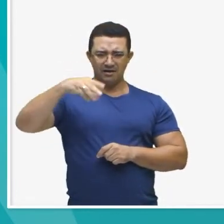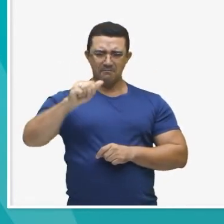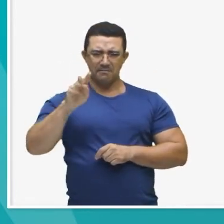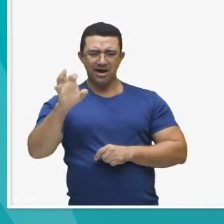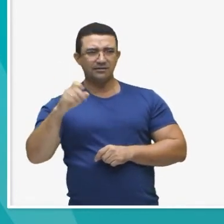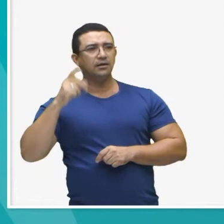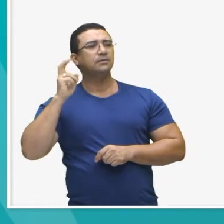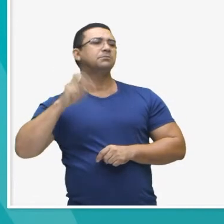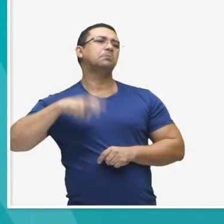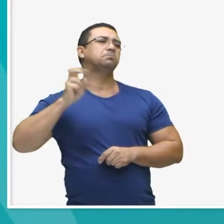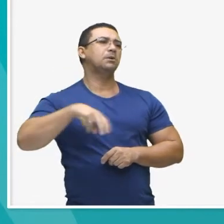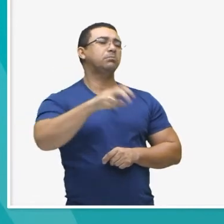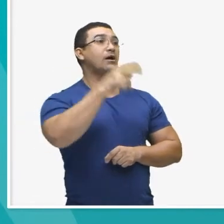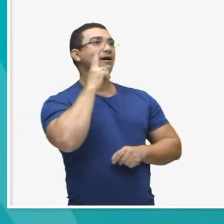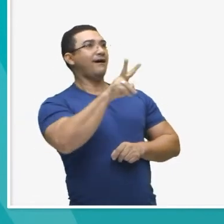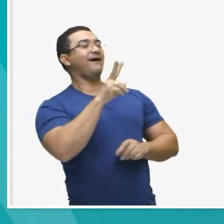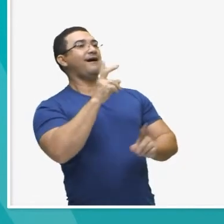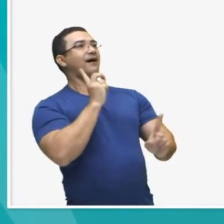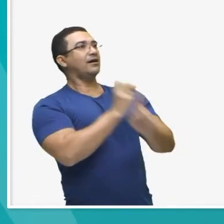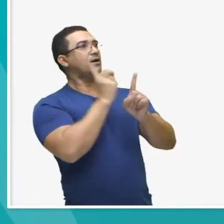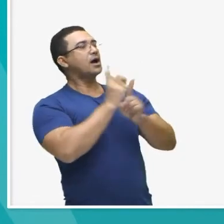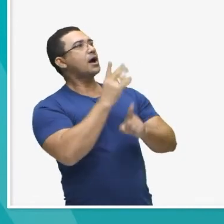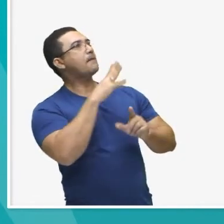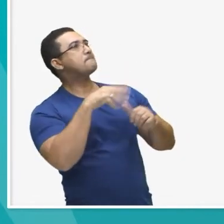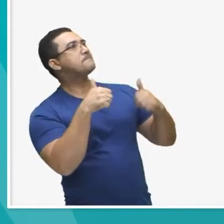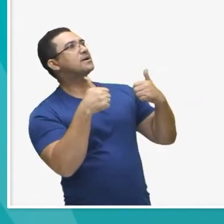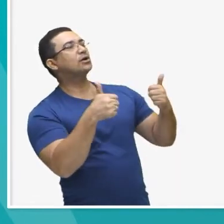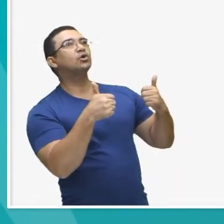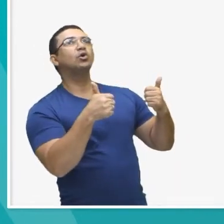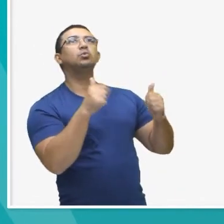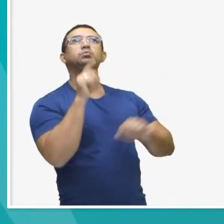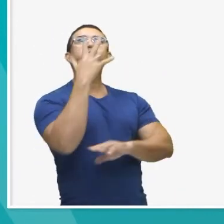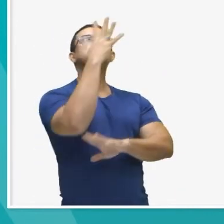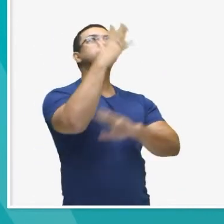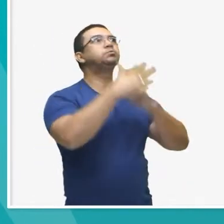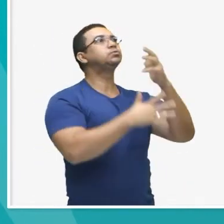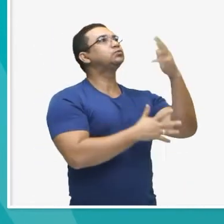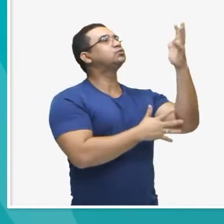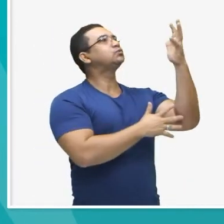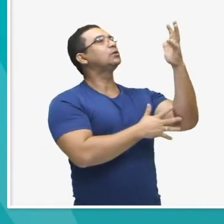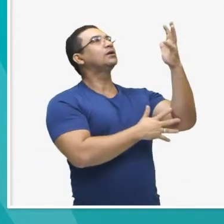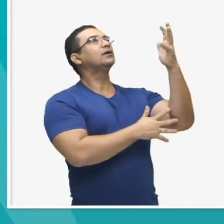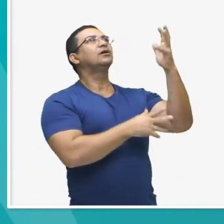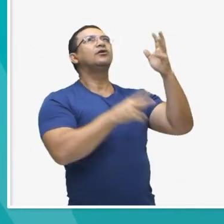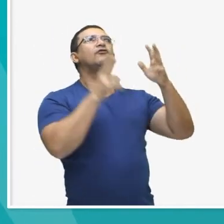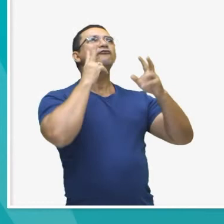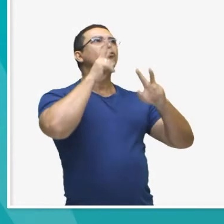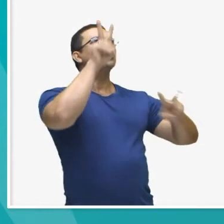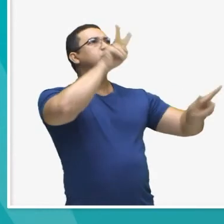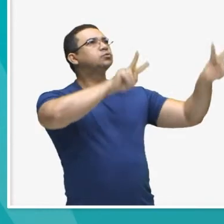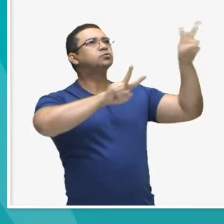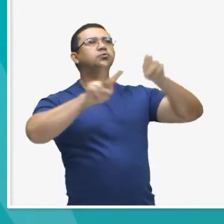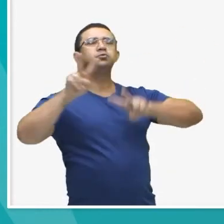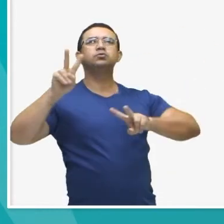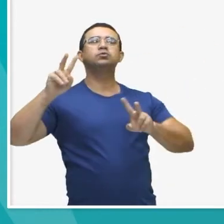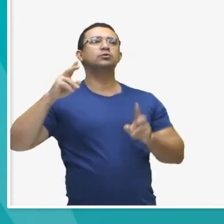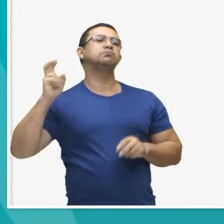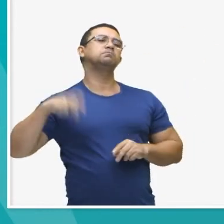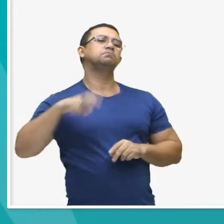região, para uma área nordestina melhor, ele vai acompanhando a mudança da paisagem.